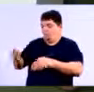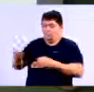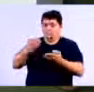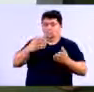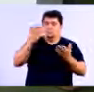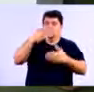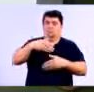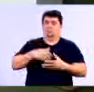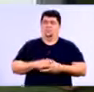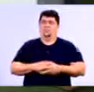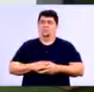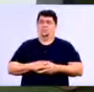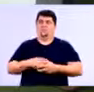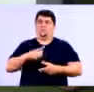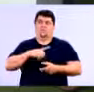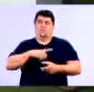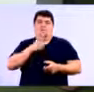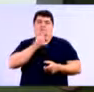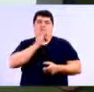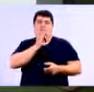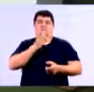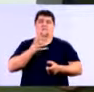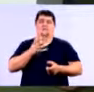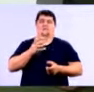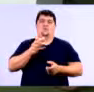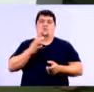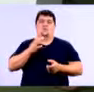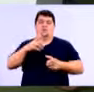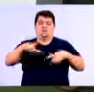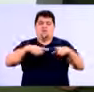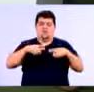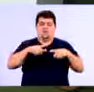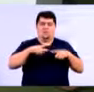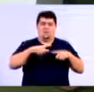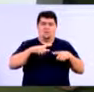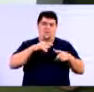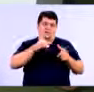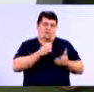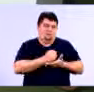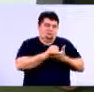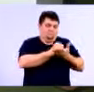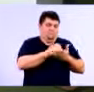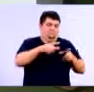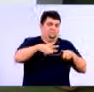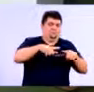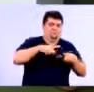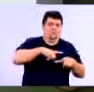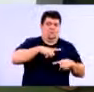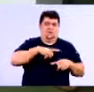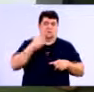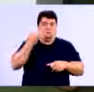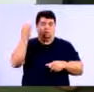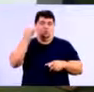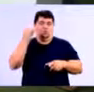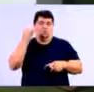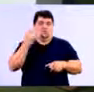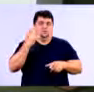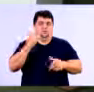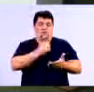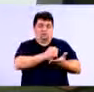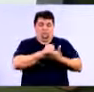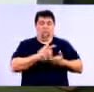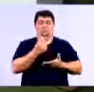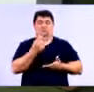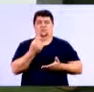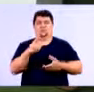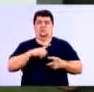do freelancer é importante, porque um dos pilares para você ser independente dessa situação financeira que você vive,